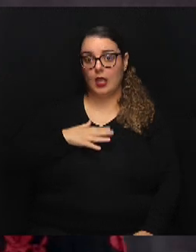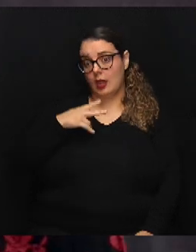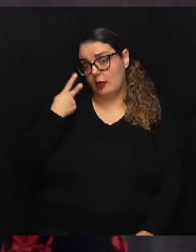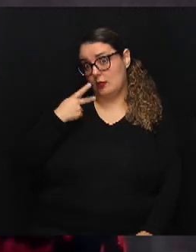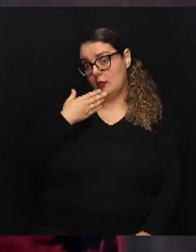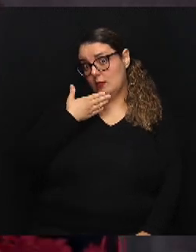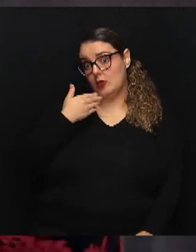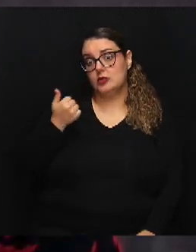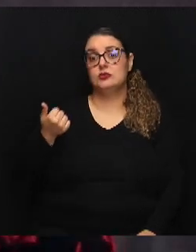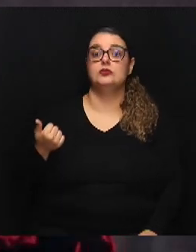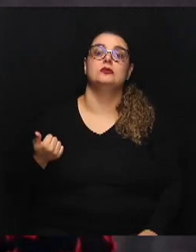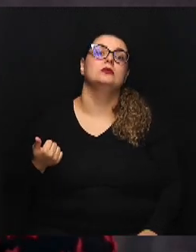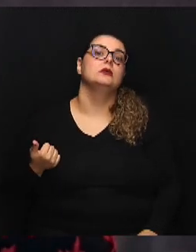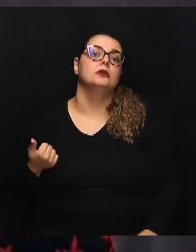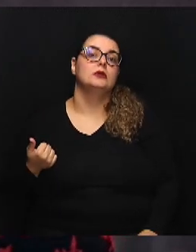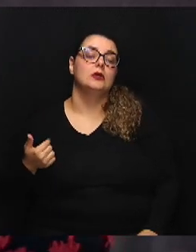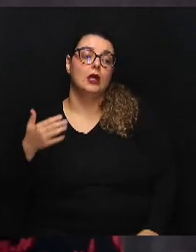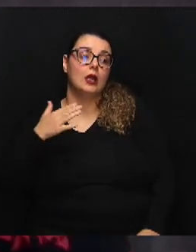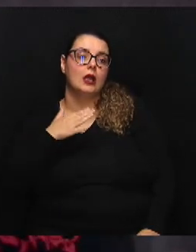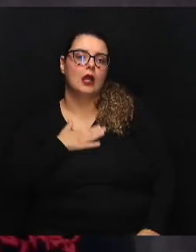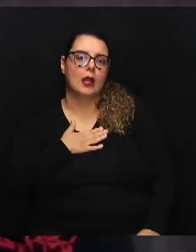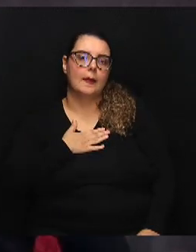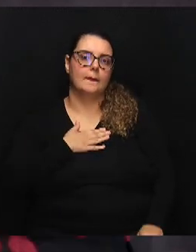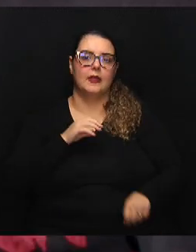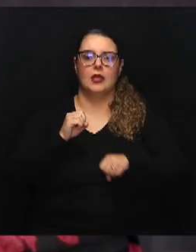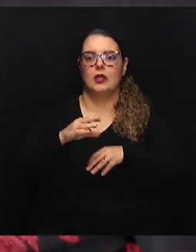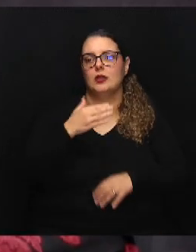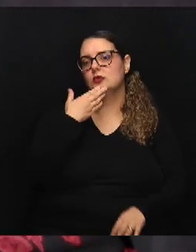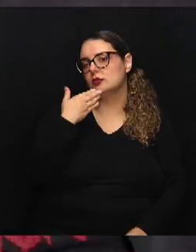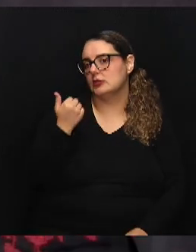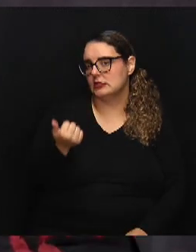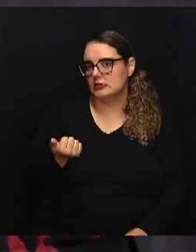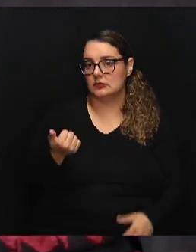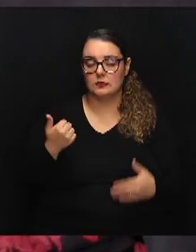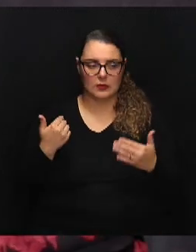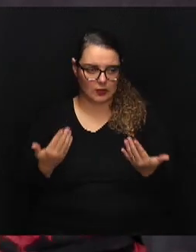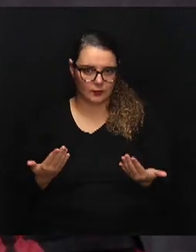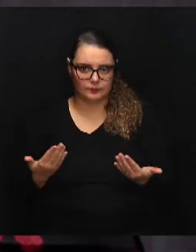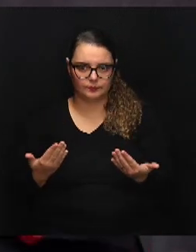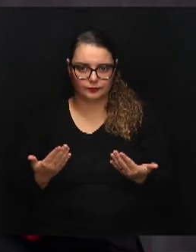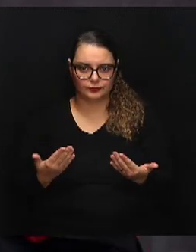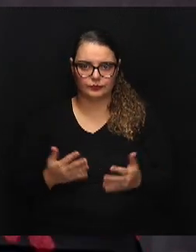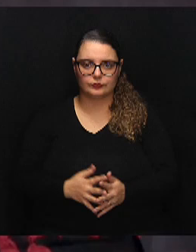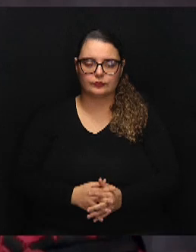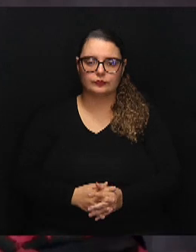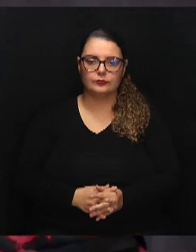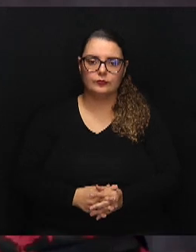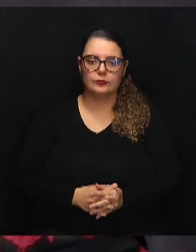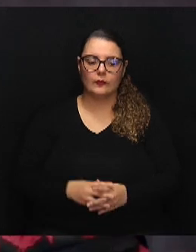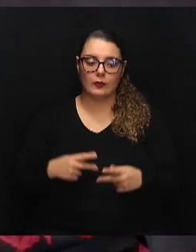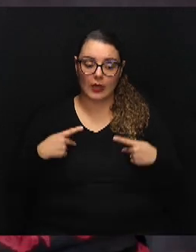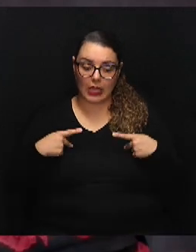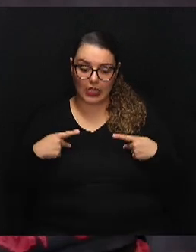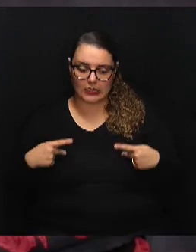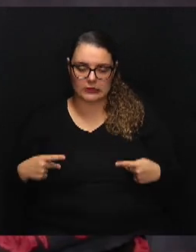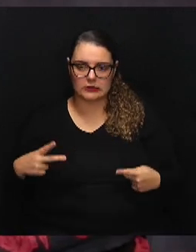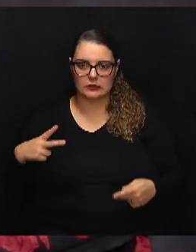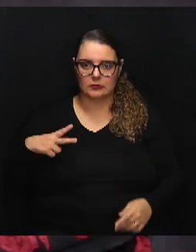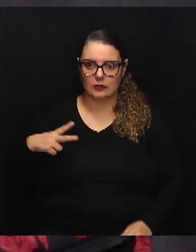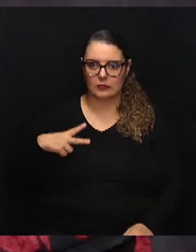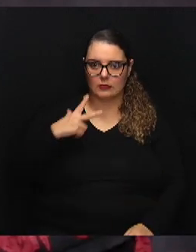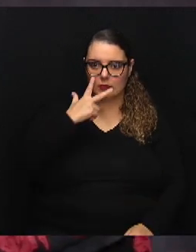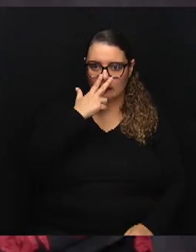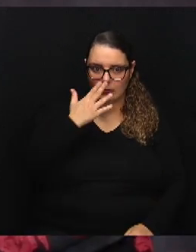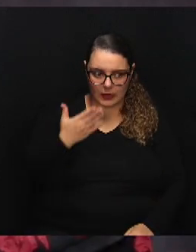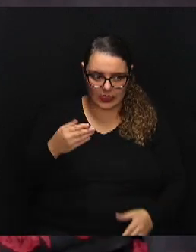né? Assim, a minha educação é melhor, enfim. Então, eu acho que essa postura individualista aparece muito